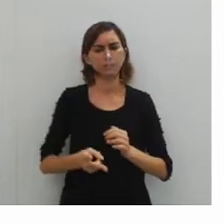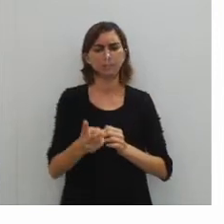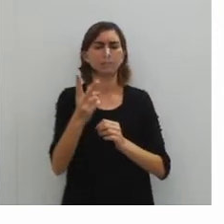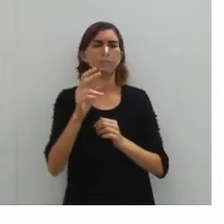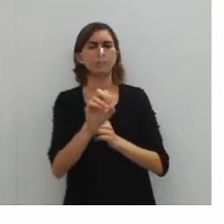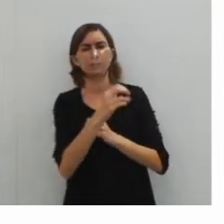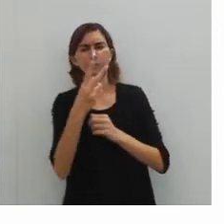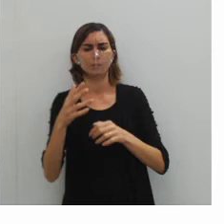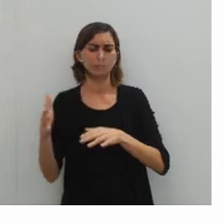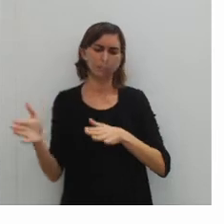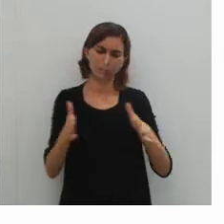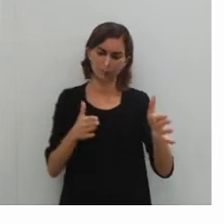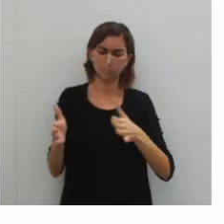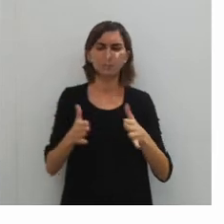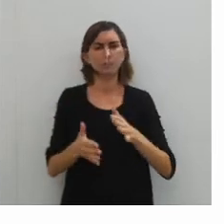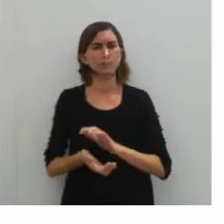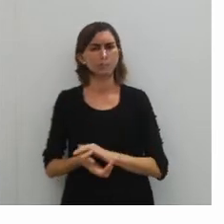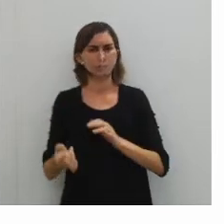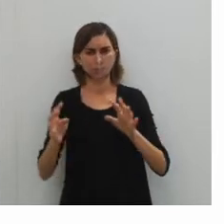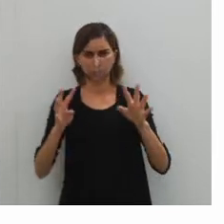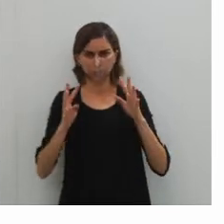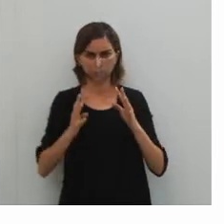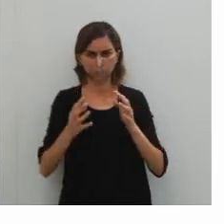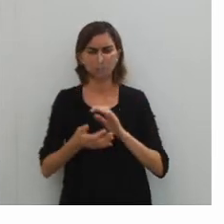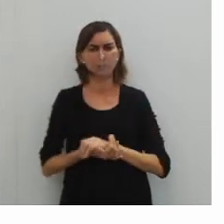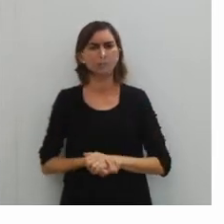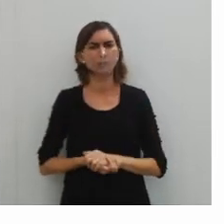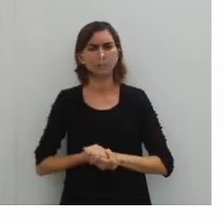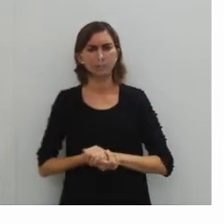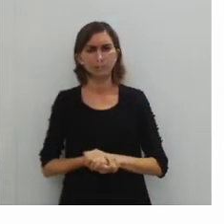ou temporário. Volta para mim.